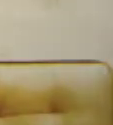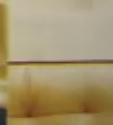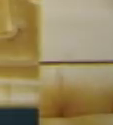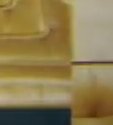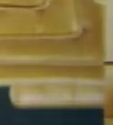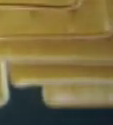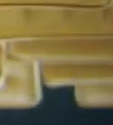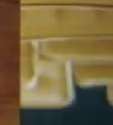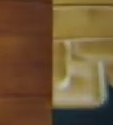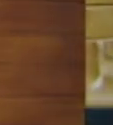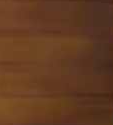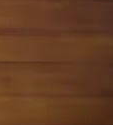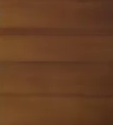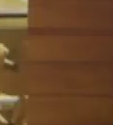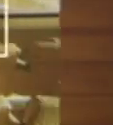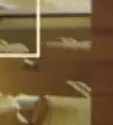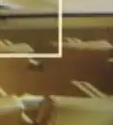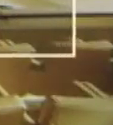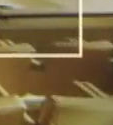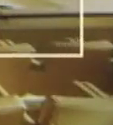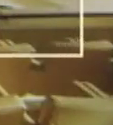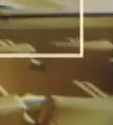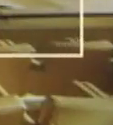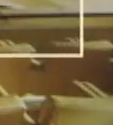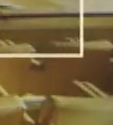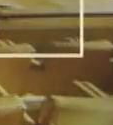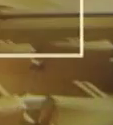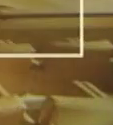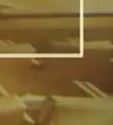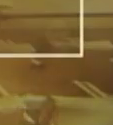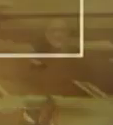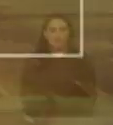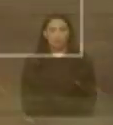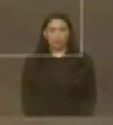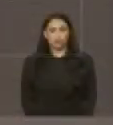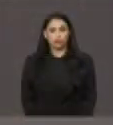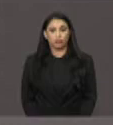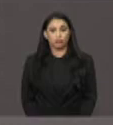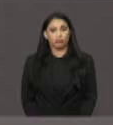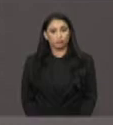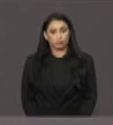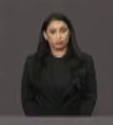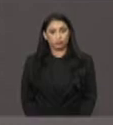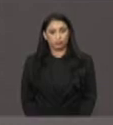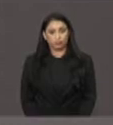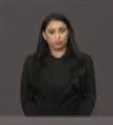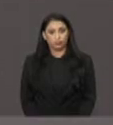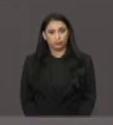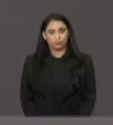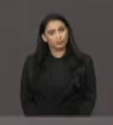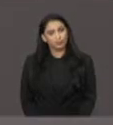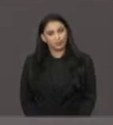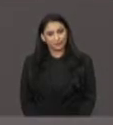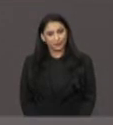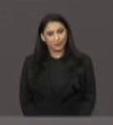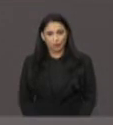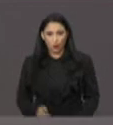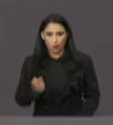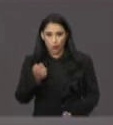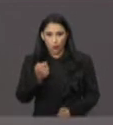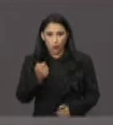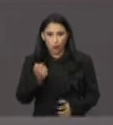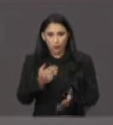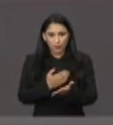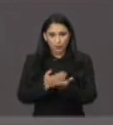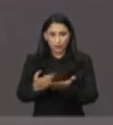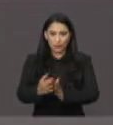e do STF a imagem espelhada descortina-se para as laterais externas do plenário vazio em letras brancas voltamos apresentar próximo